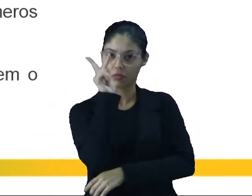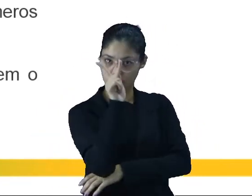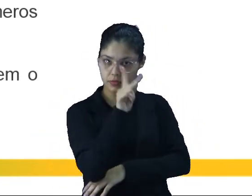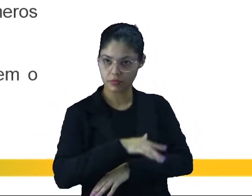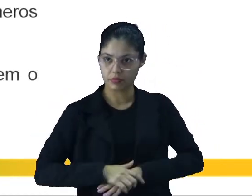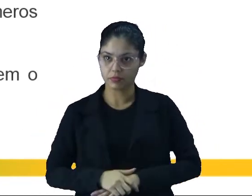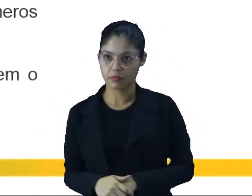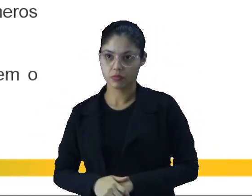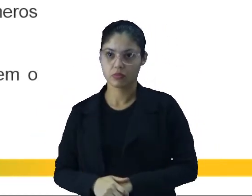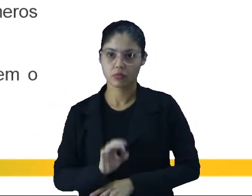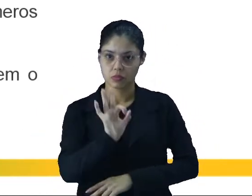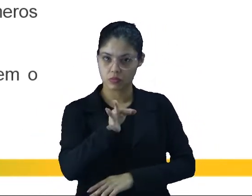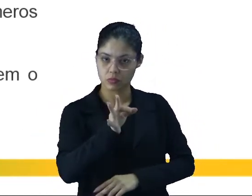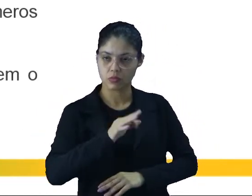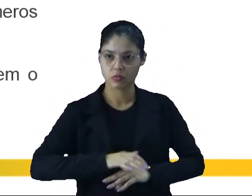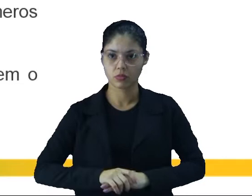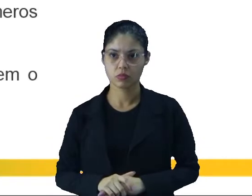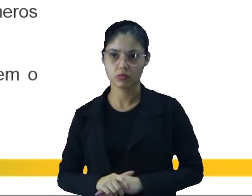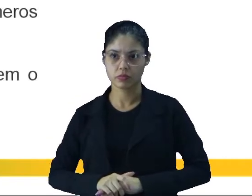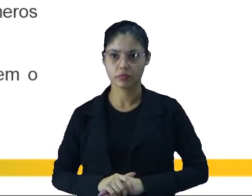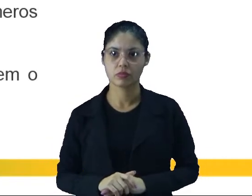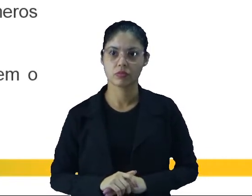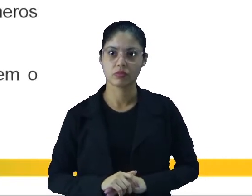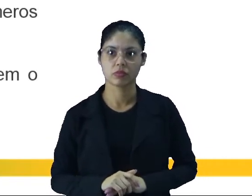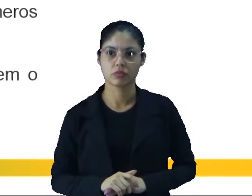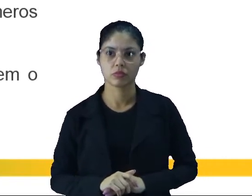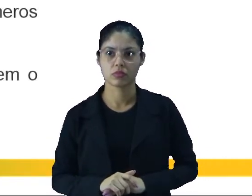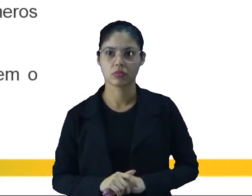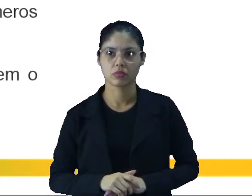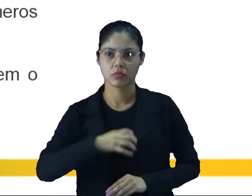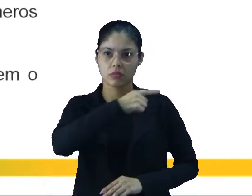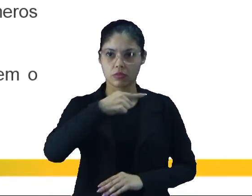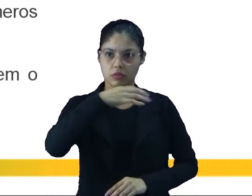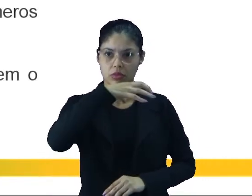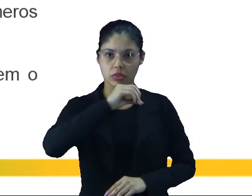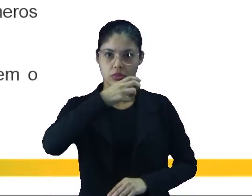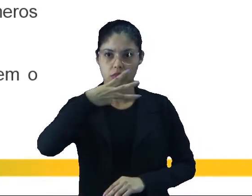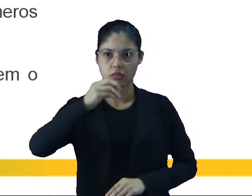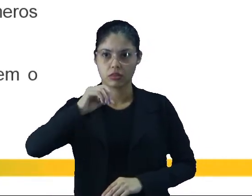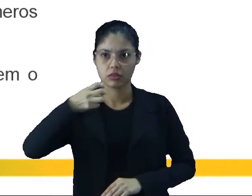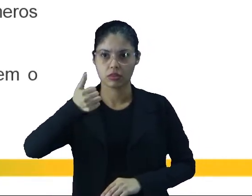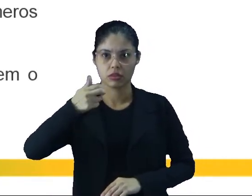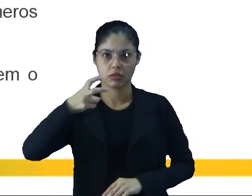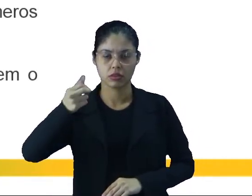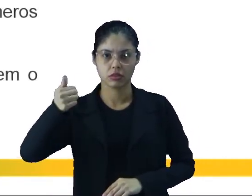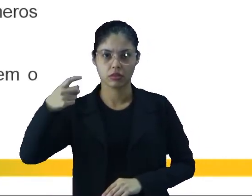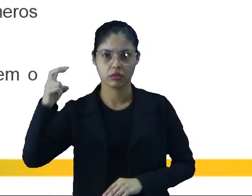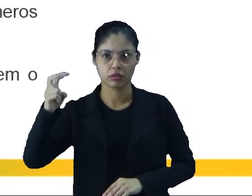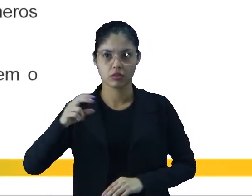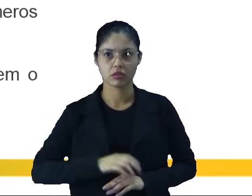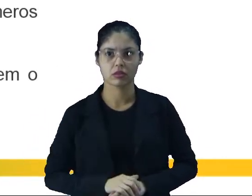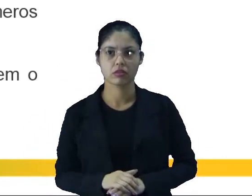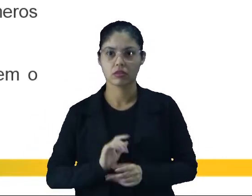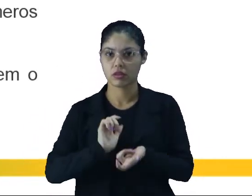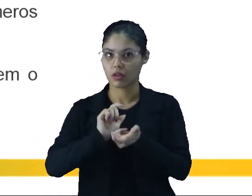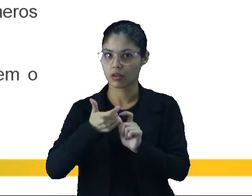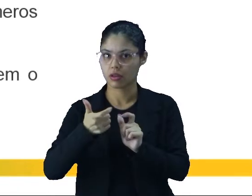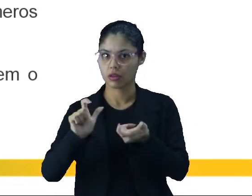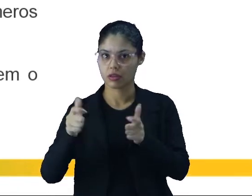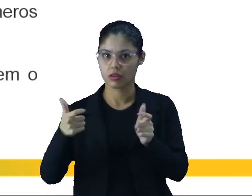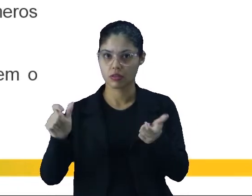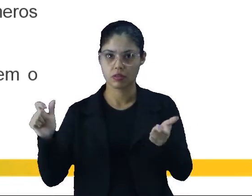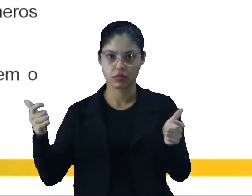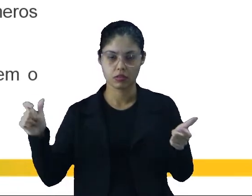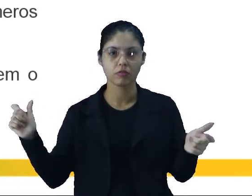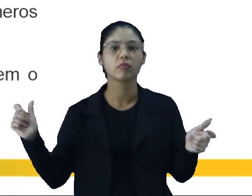Ok? Certinho? Agora, olha essa daqui, ó. Menos 90, menos 30, menos 15. Ó, ela está aumentando, tá,